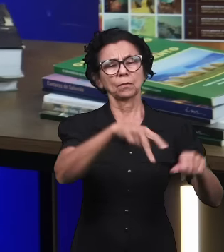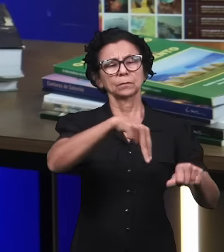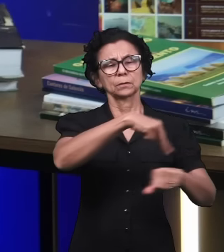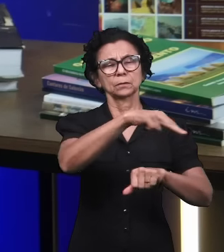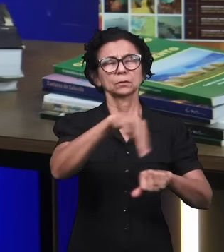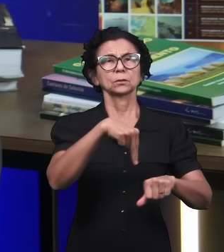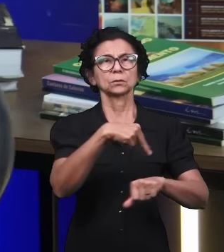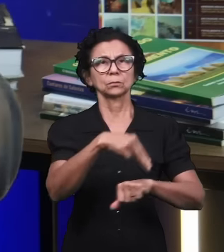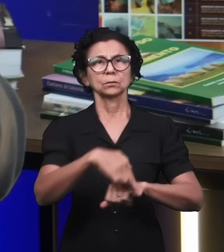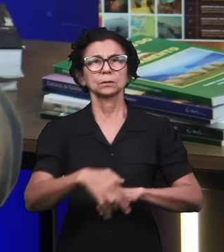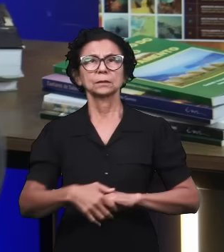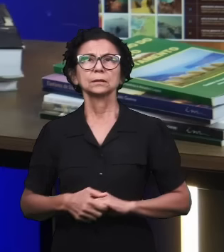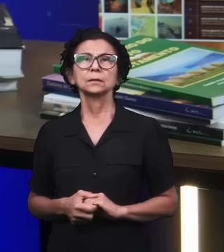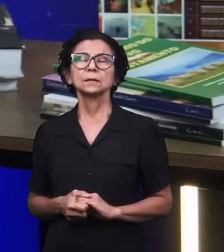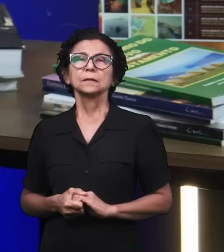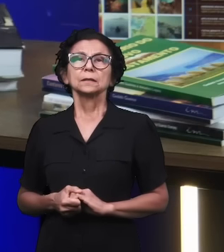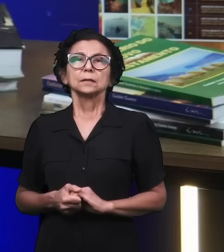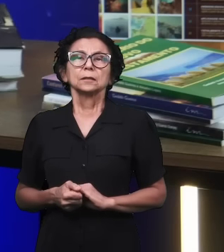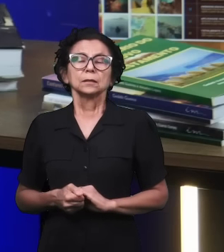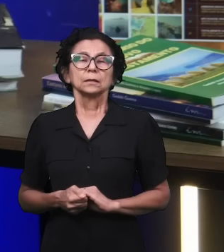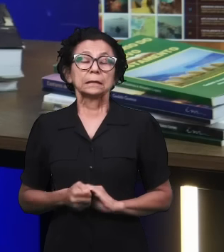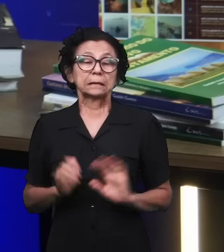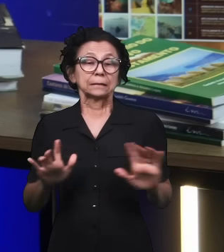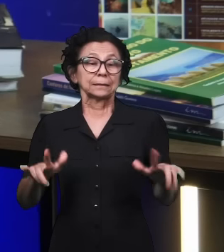gentílica e essa ação de Deus, né?